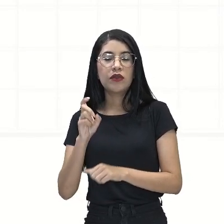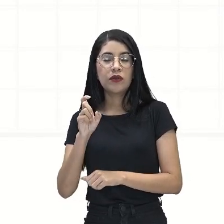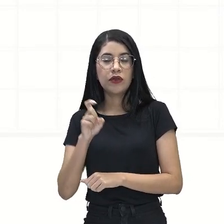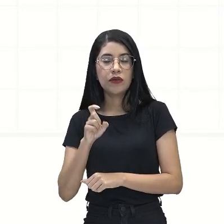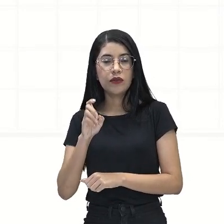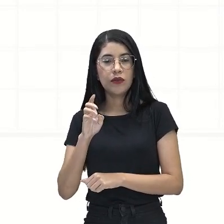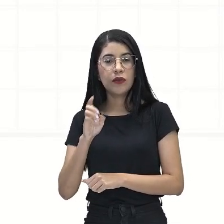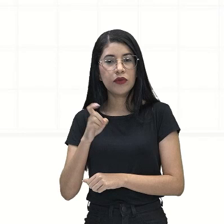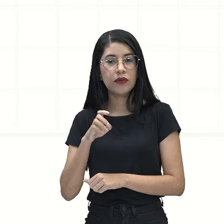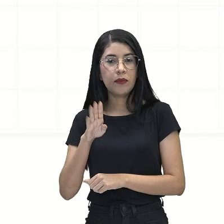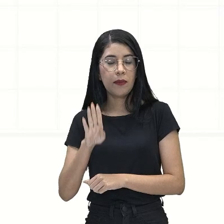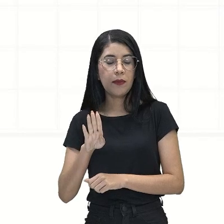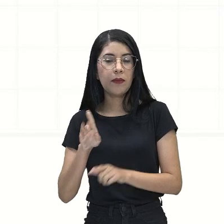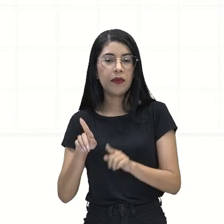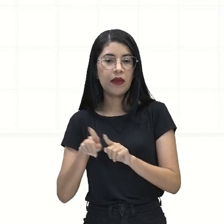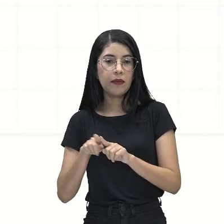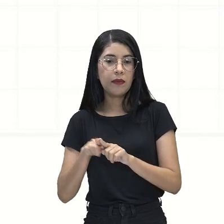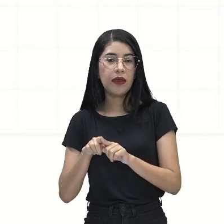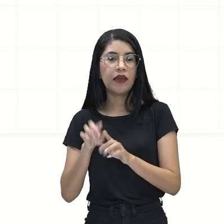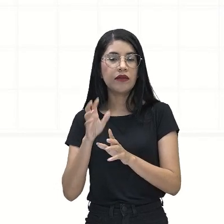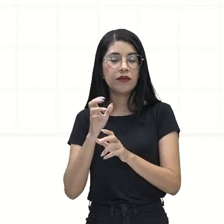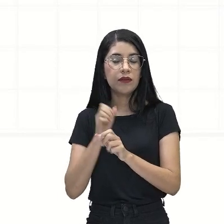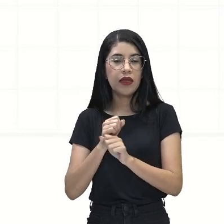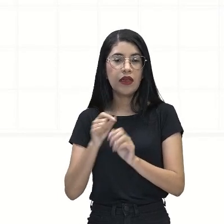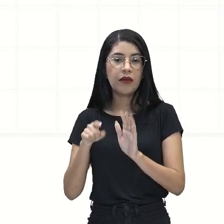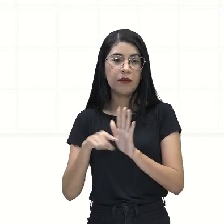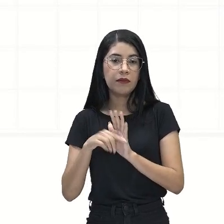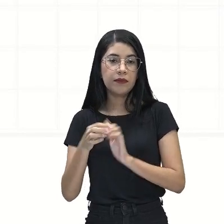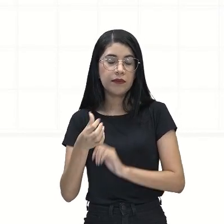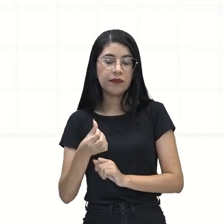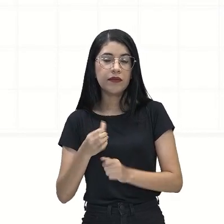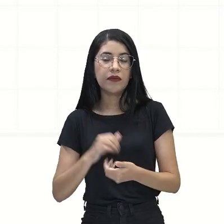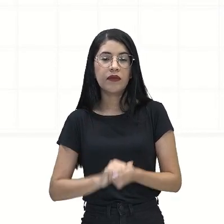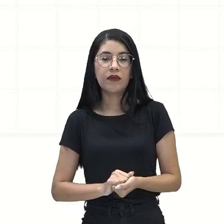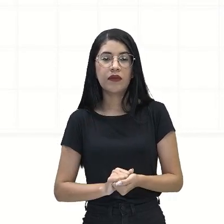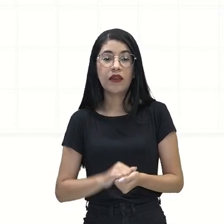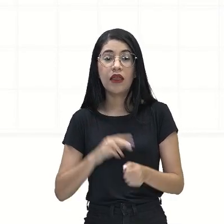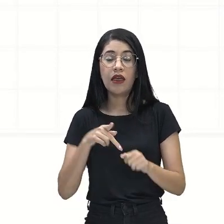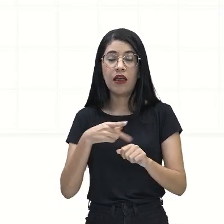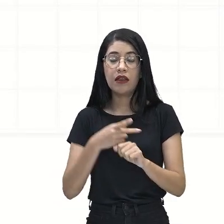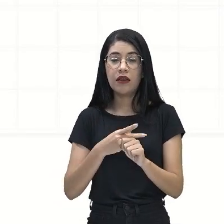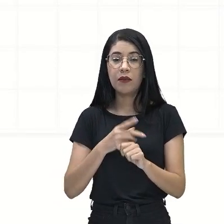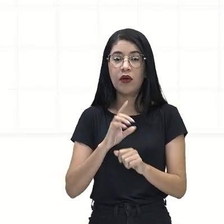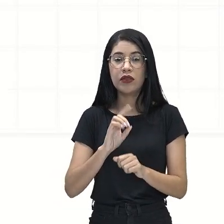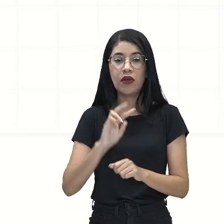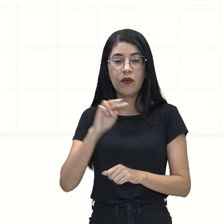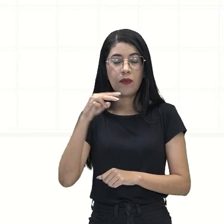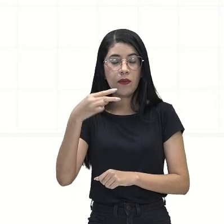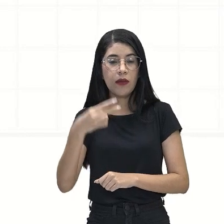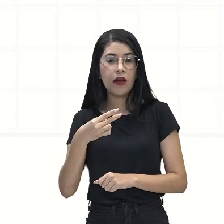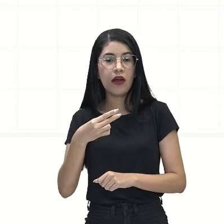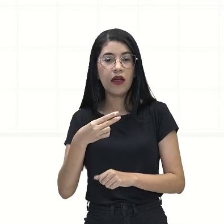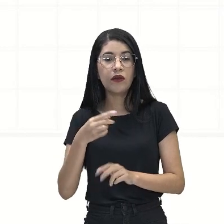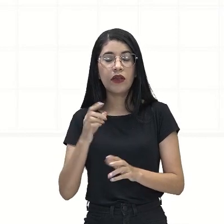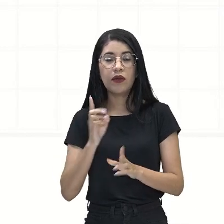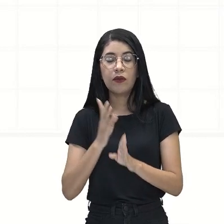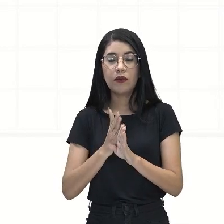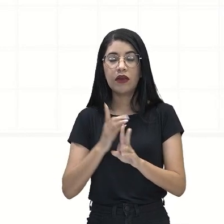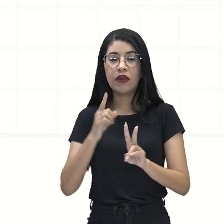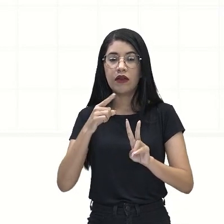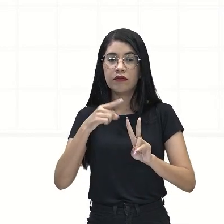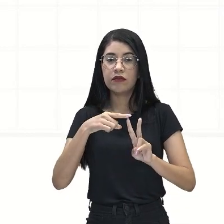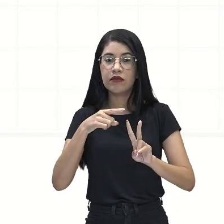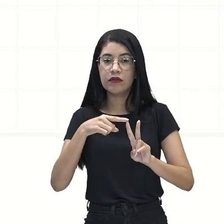guardei o resultado. Aí eu elevei os dois resultados ao quadrado e depois tirei a raiz quadrada, né?